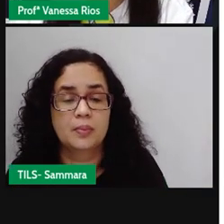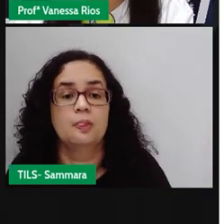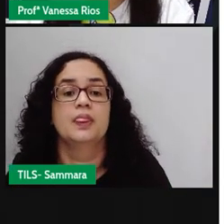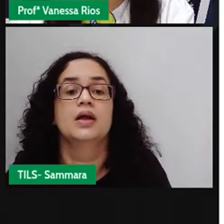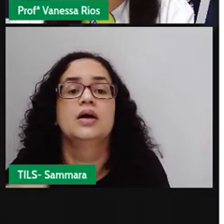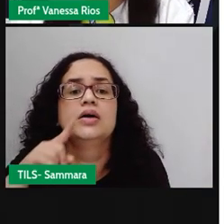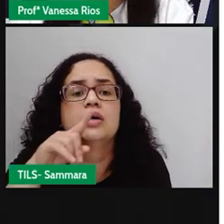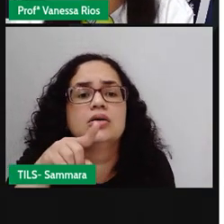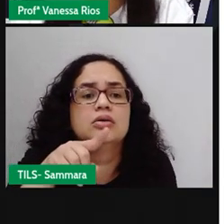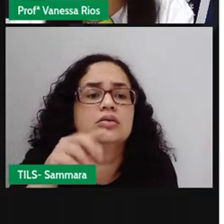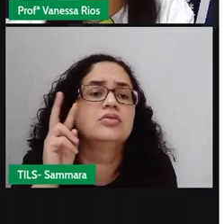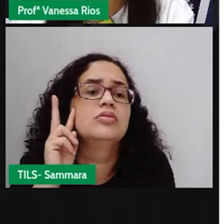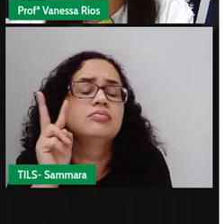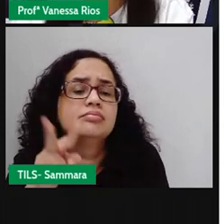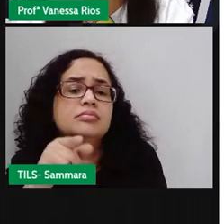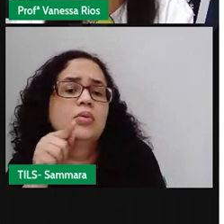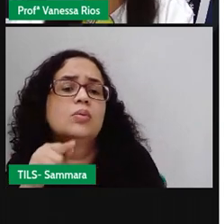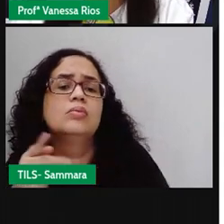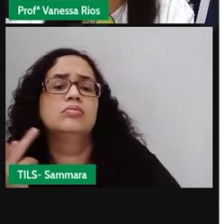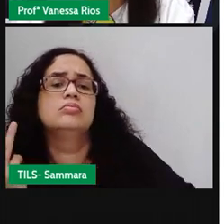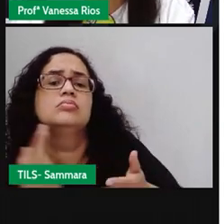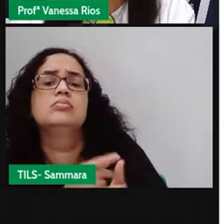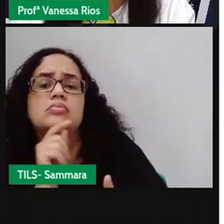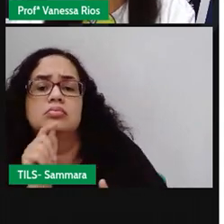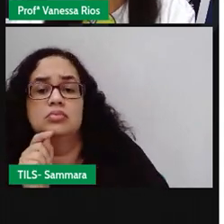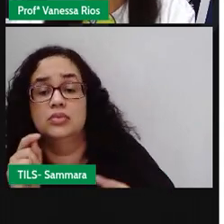Aqui nos azulejos,